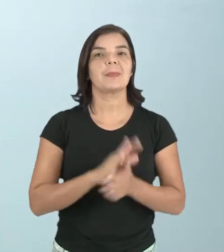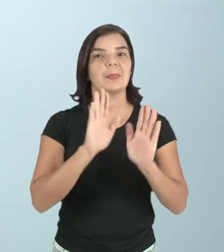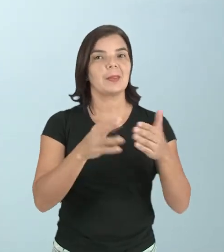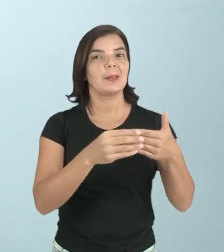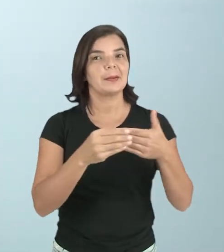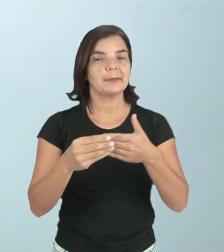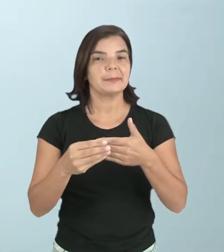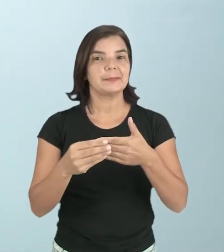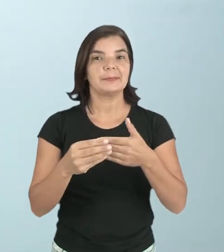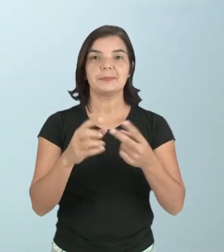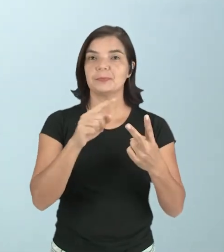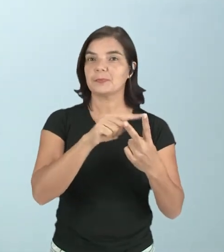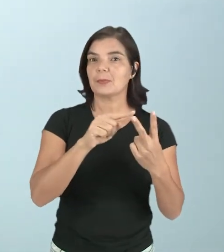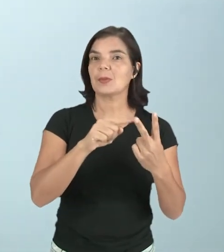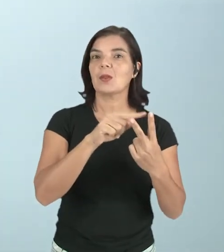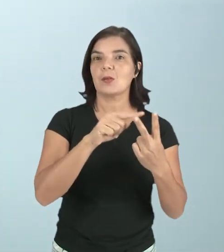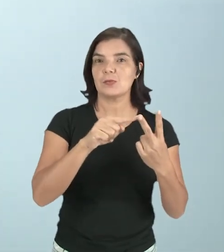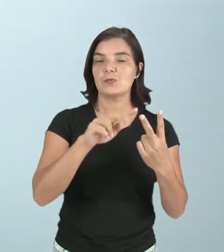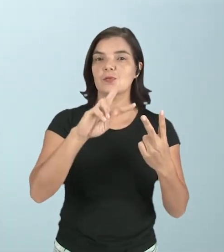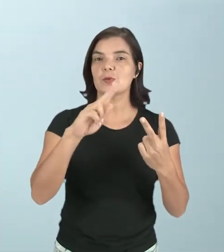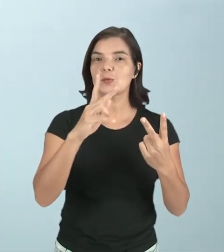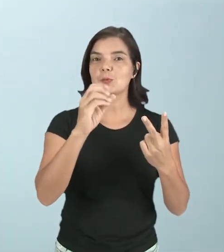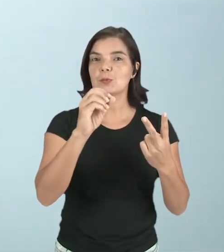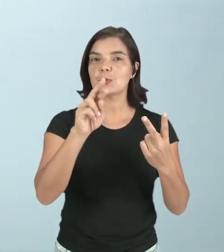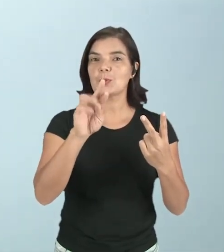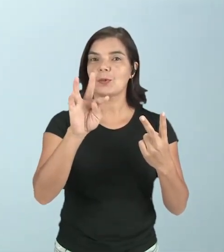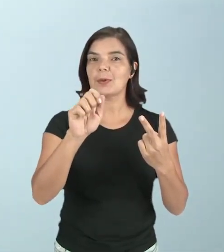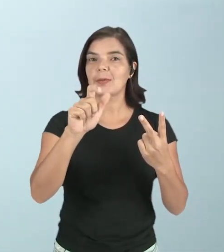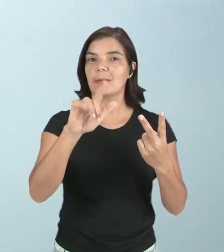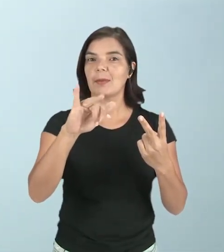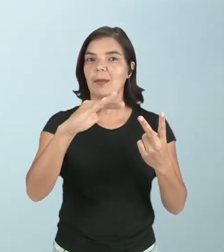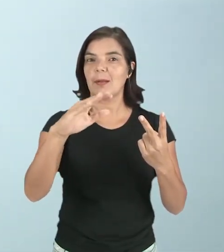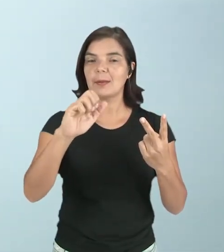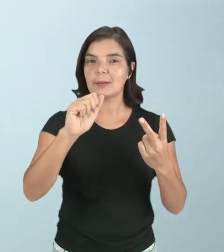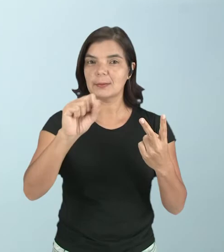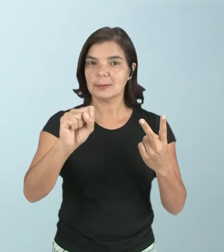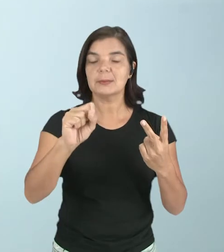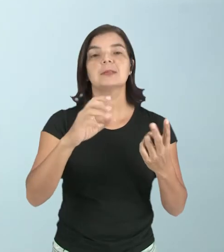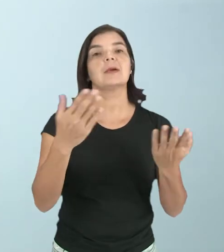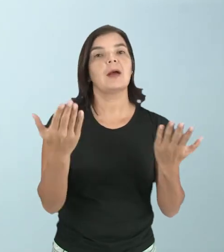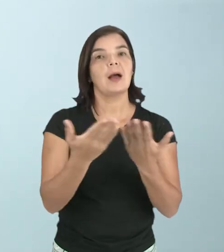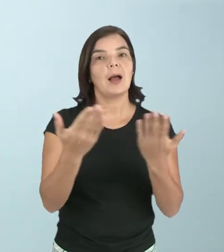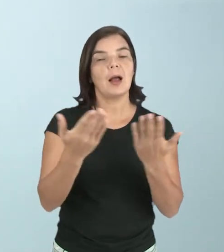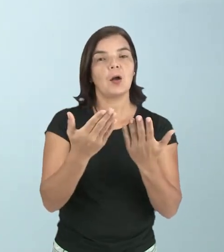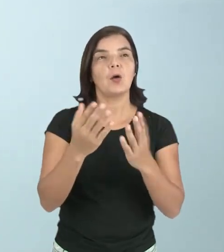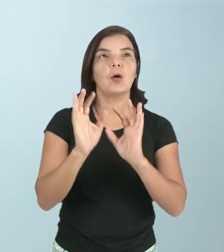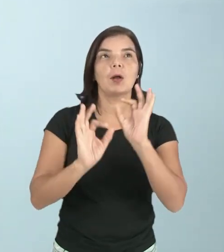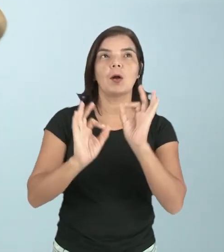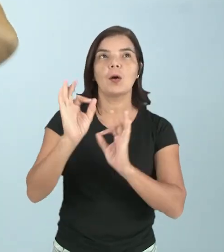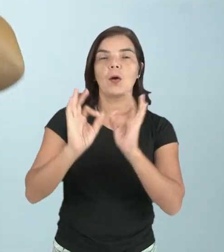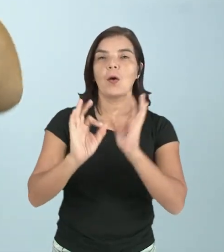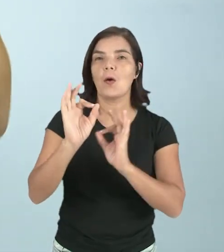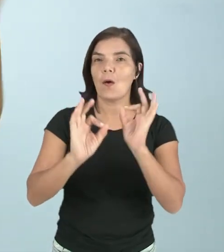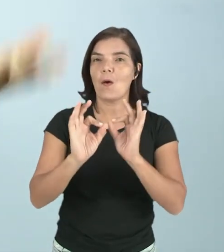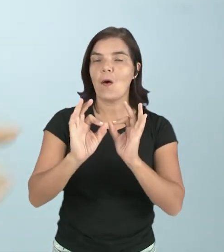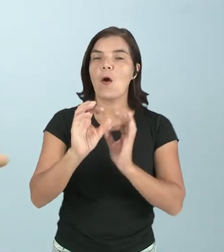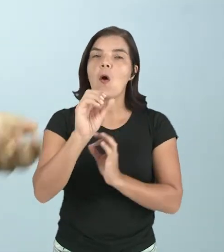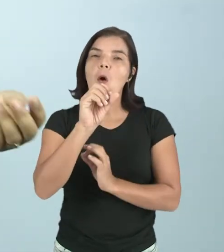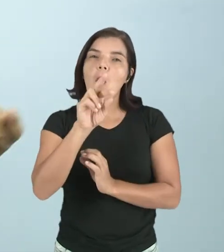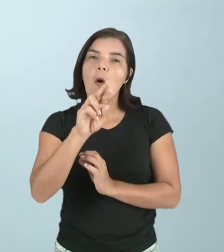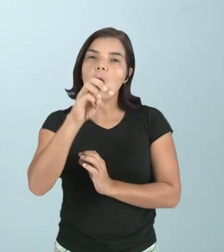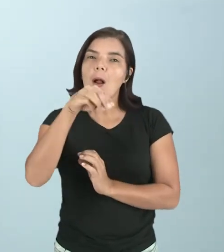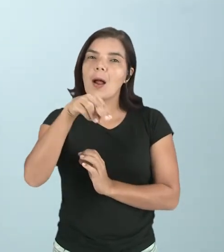já mostrei as duas hortaliças, certo? E aí eu trouxe uma ornamental. Por que